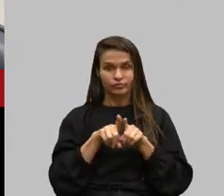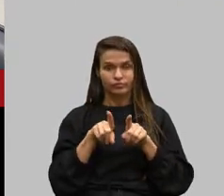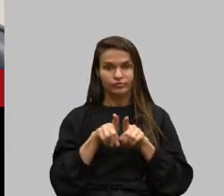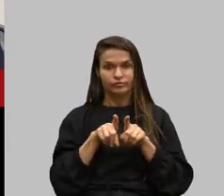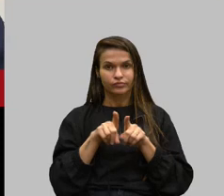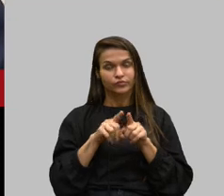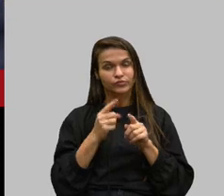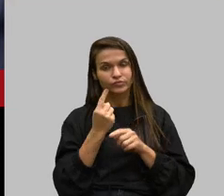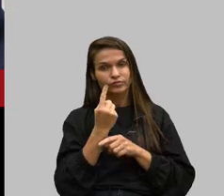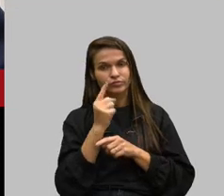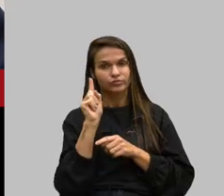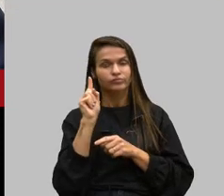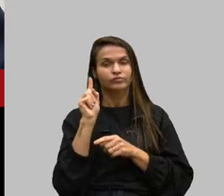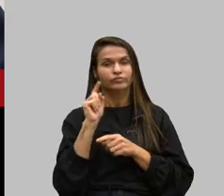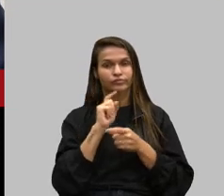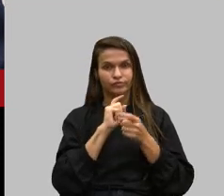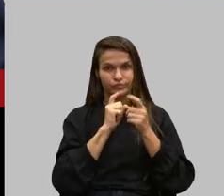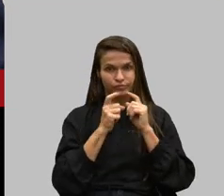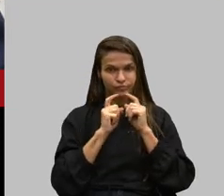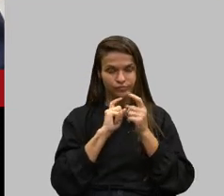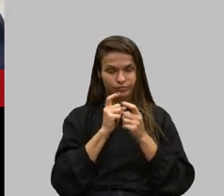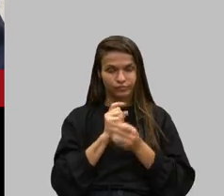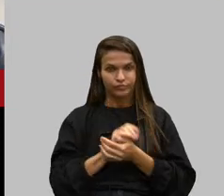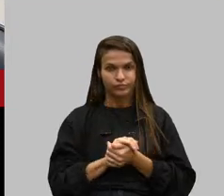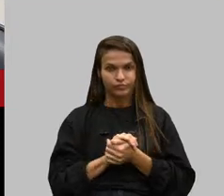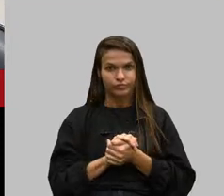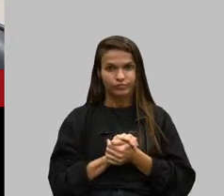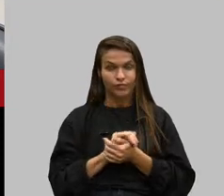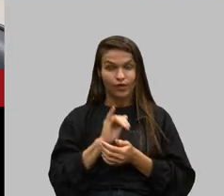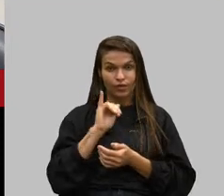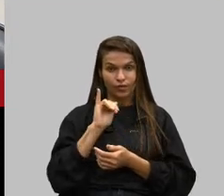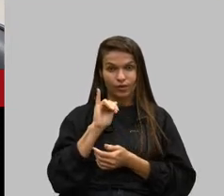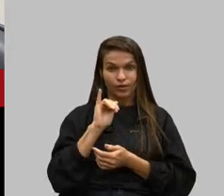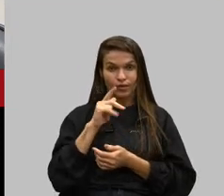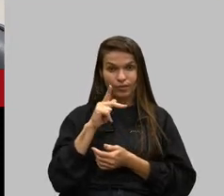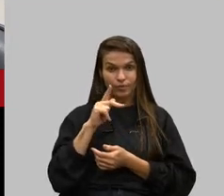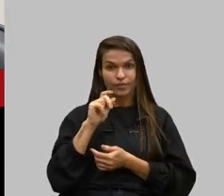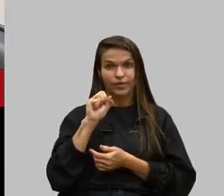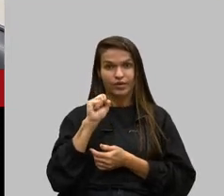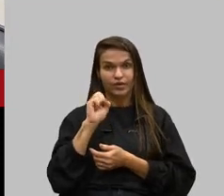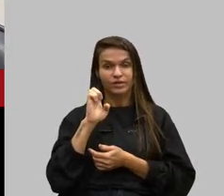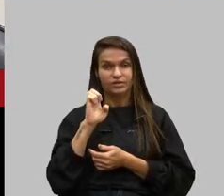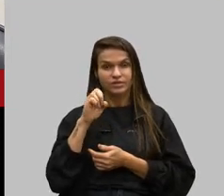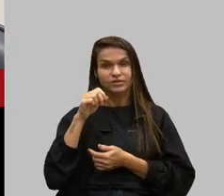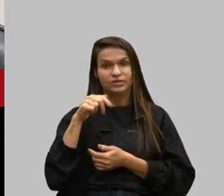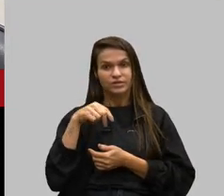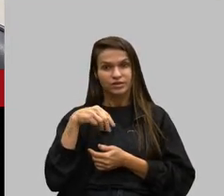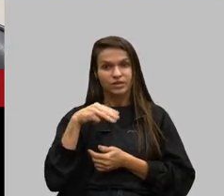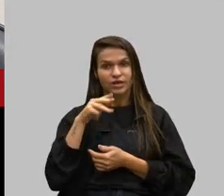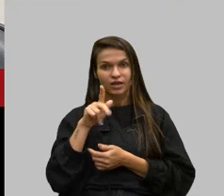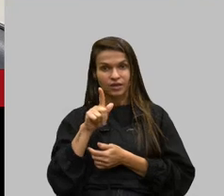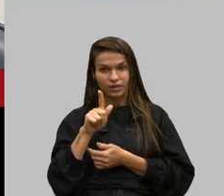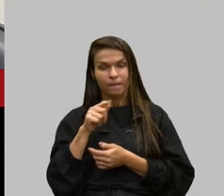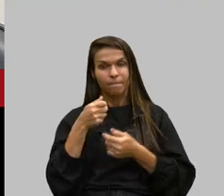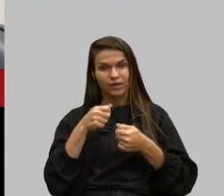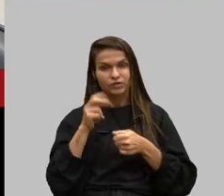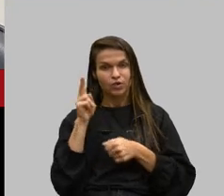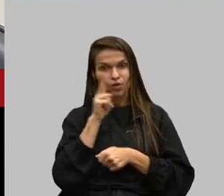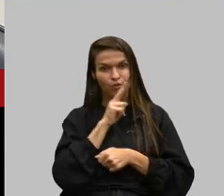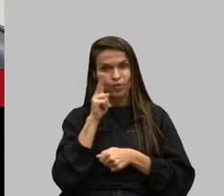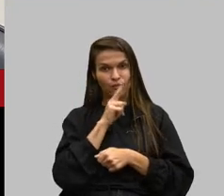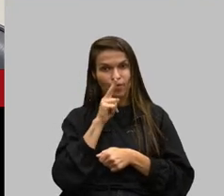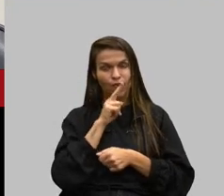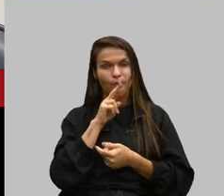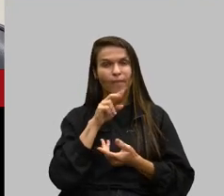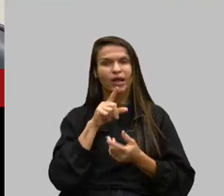último questionamento o ipseng precisa urgentemente de passar por uma